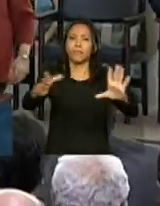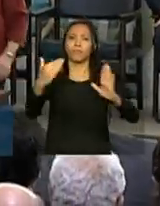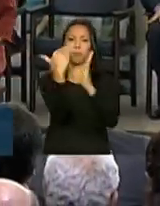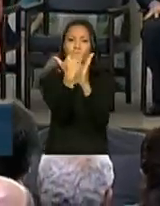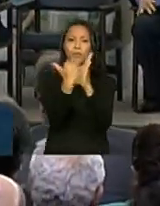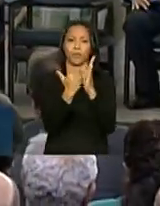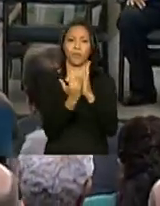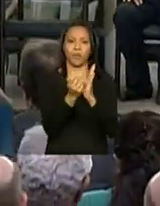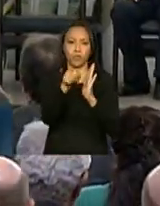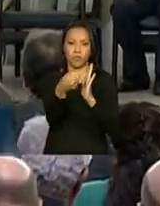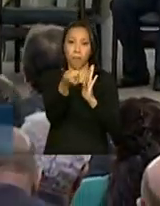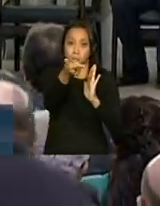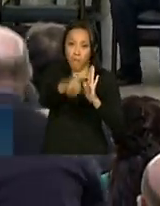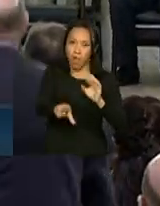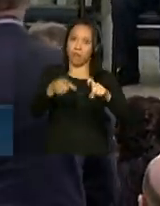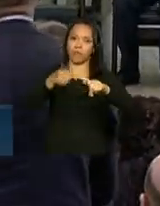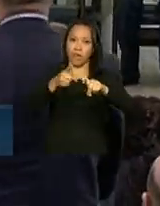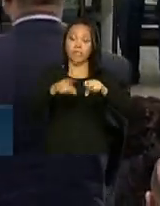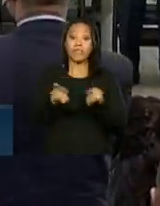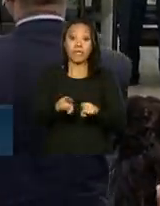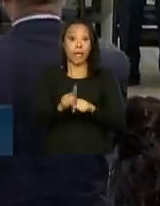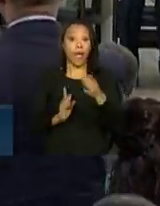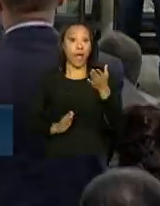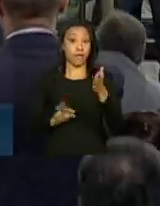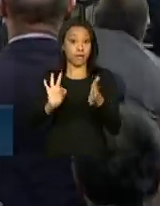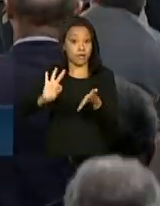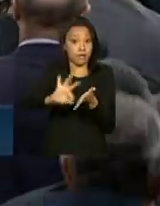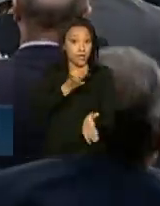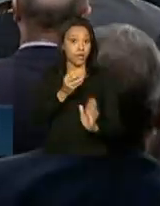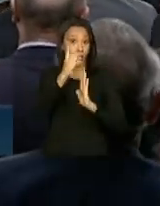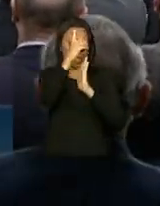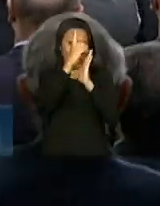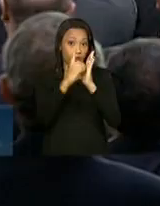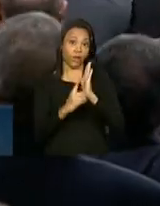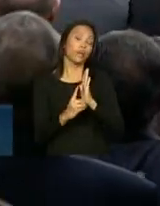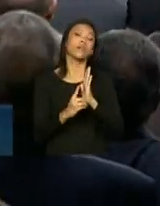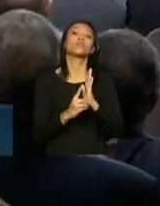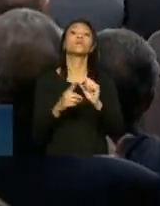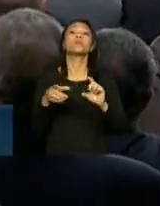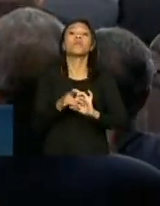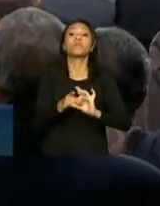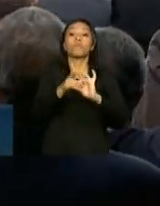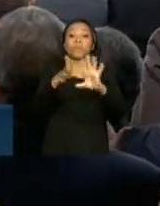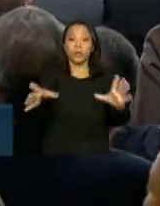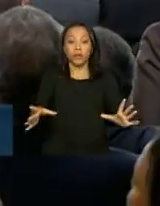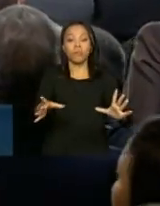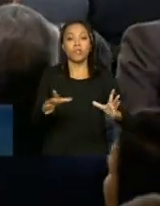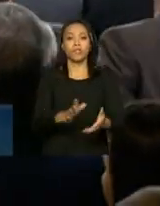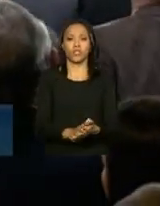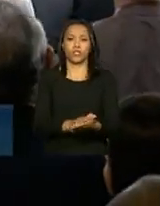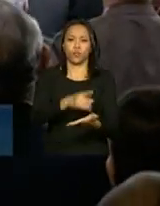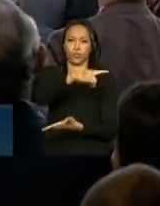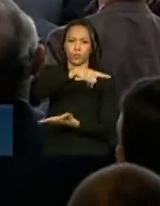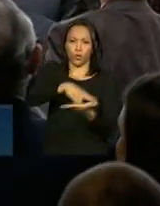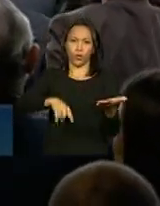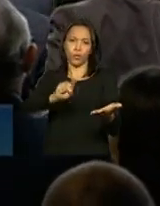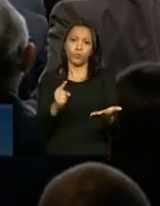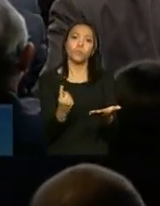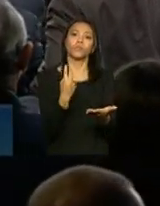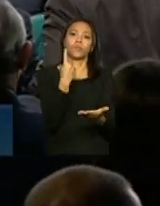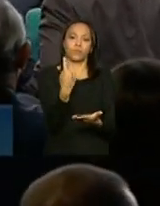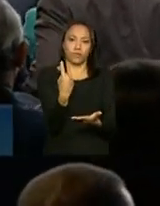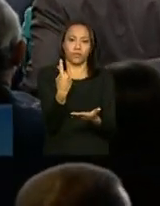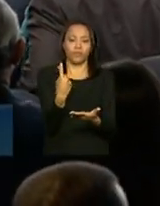Médicos e assina decreto que dispõe sobre a emissão do registro único e da carteira de